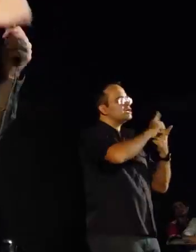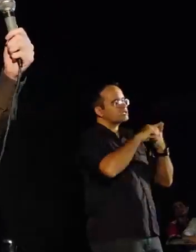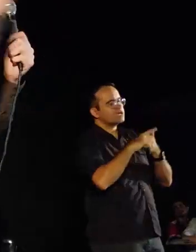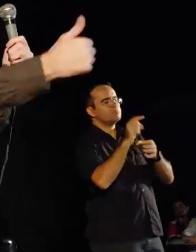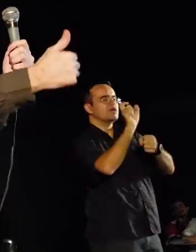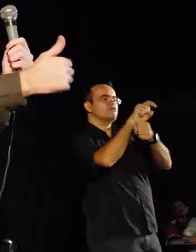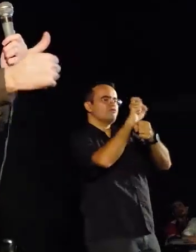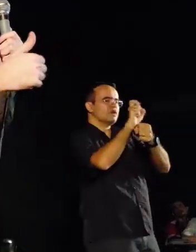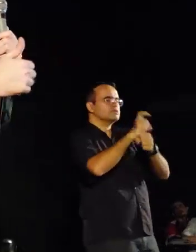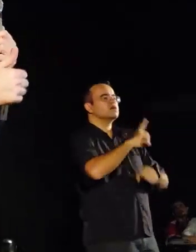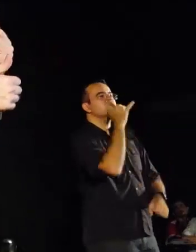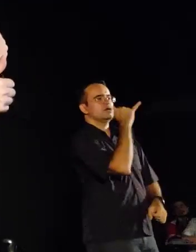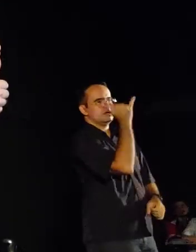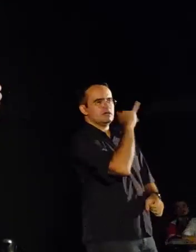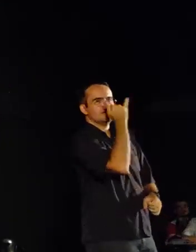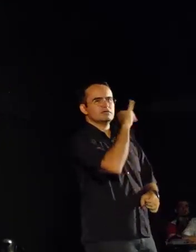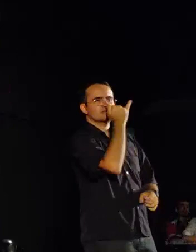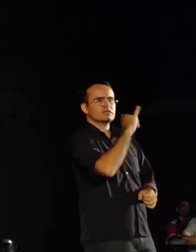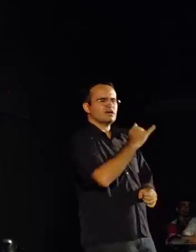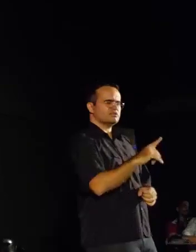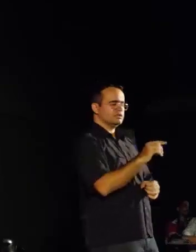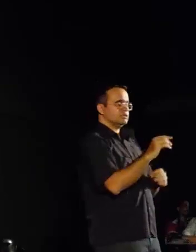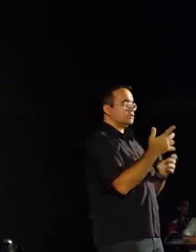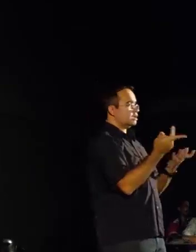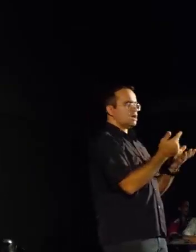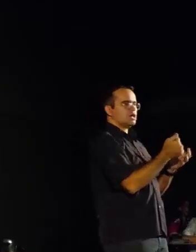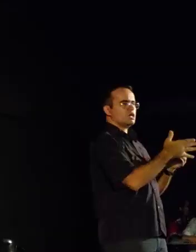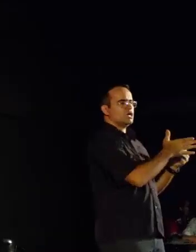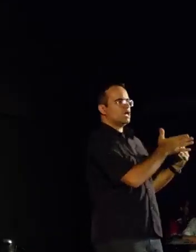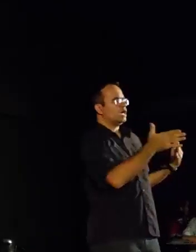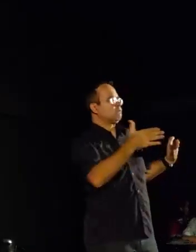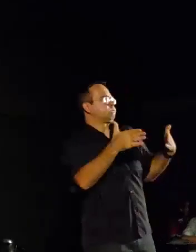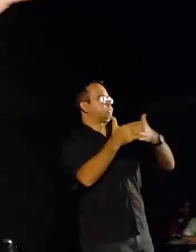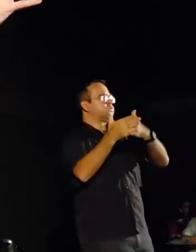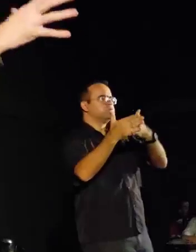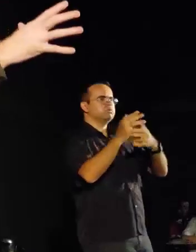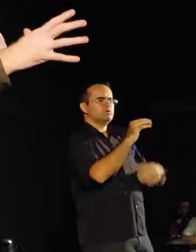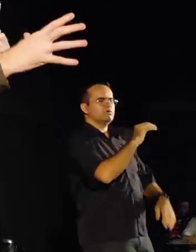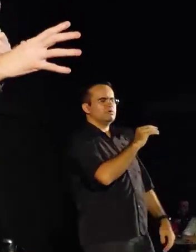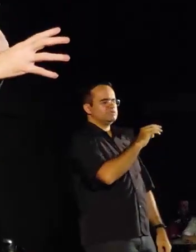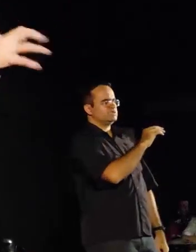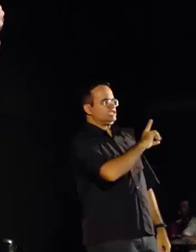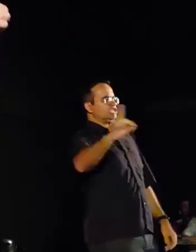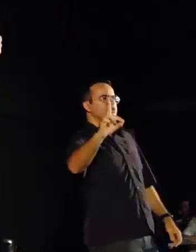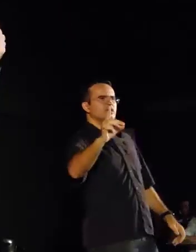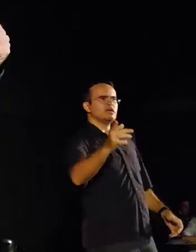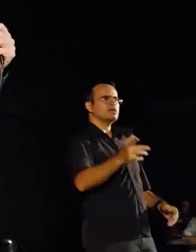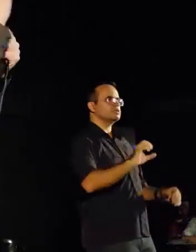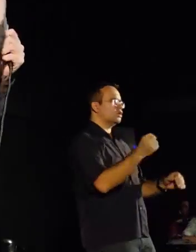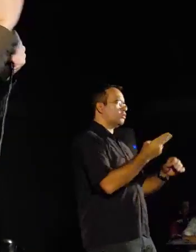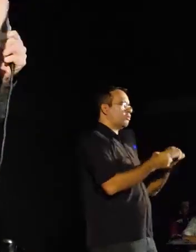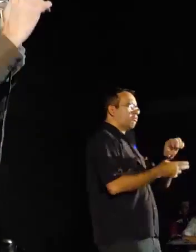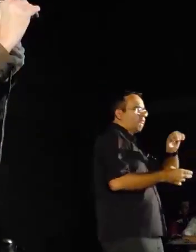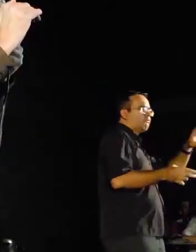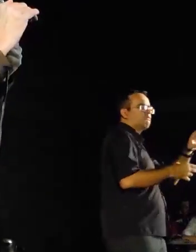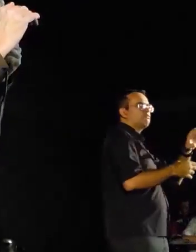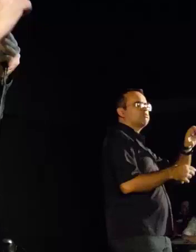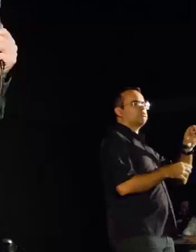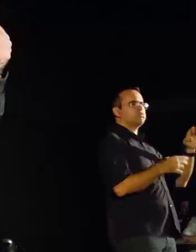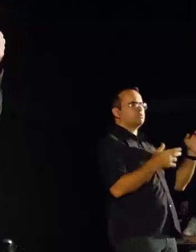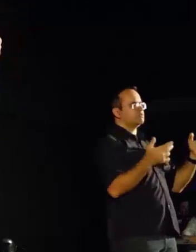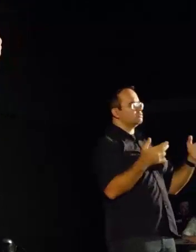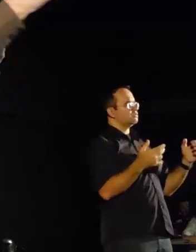absolutamente radicalizadas do ponto de vista das suas questões sociais, mas com um discurso